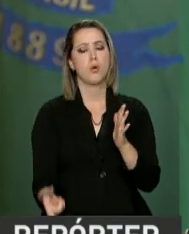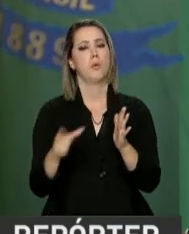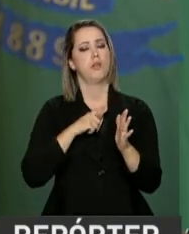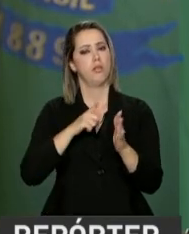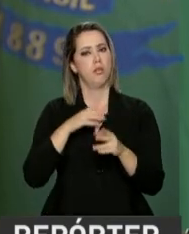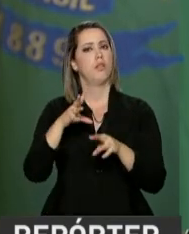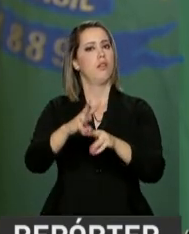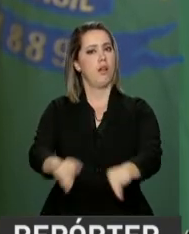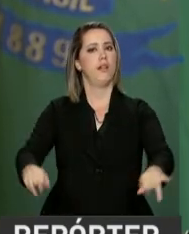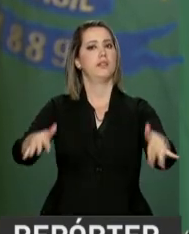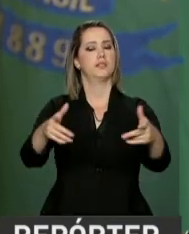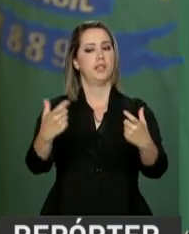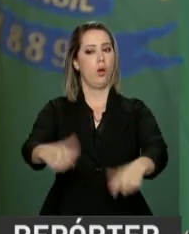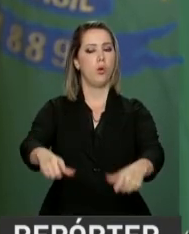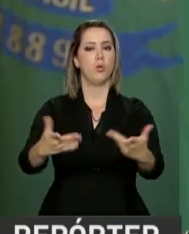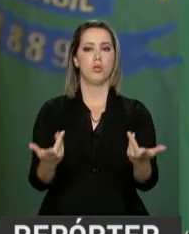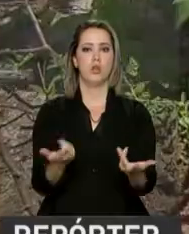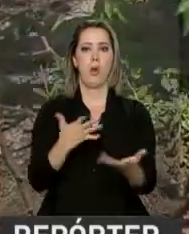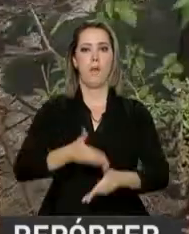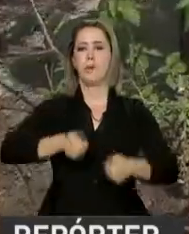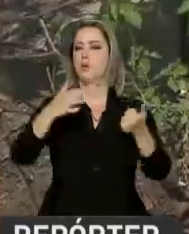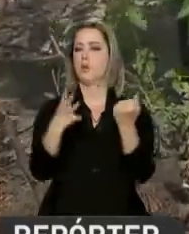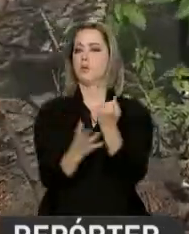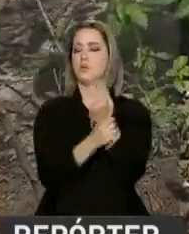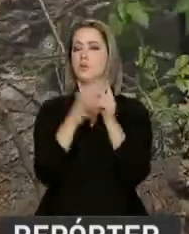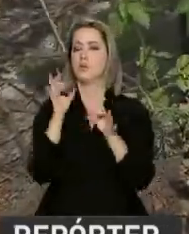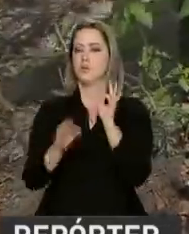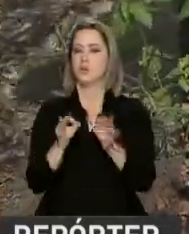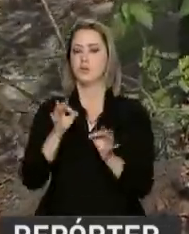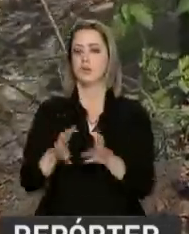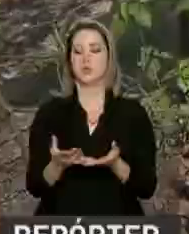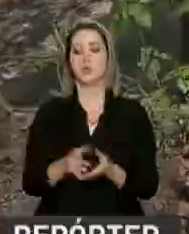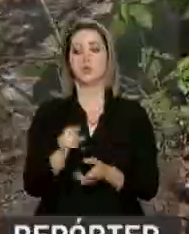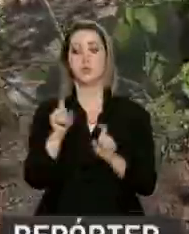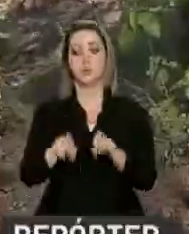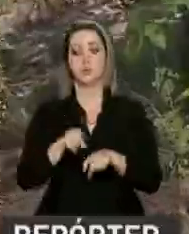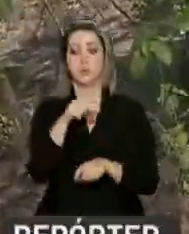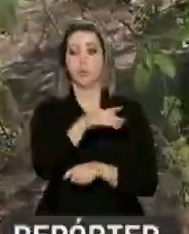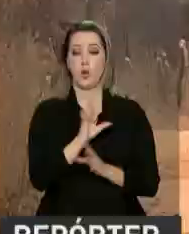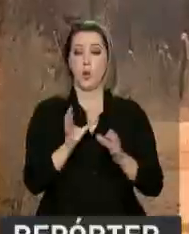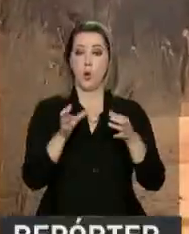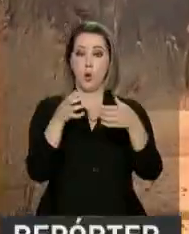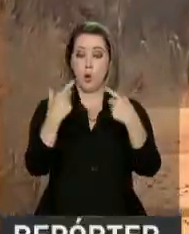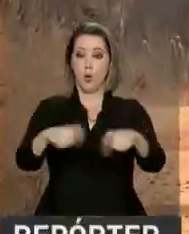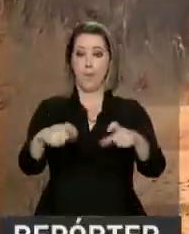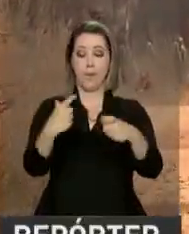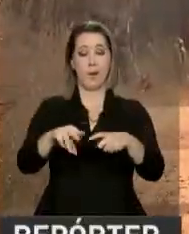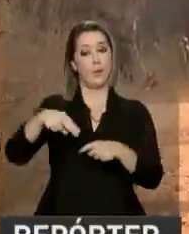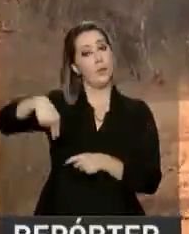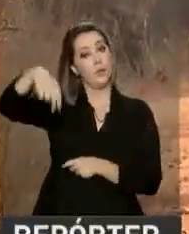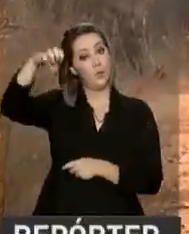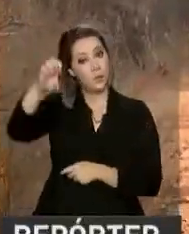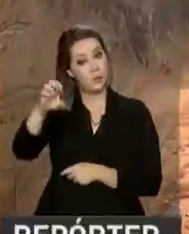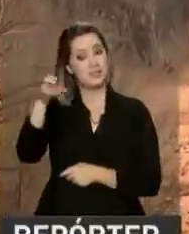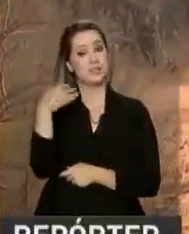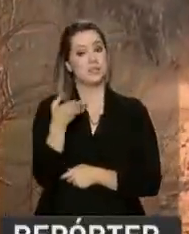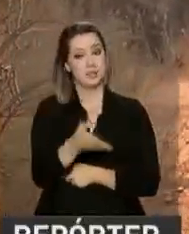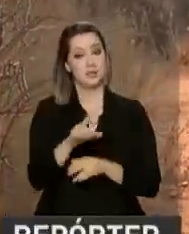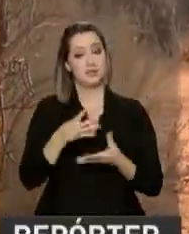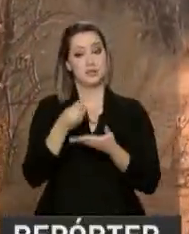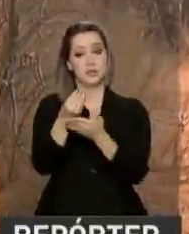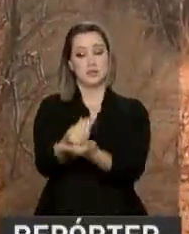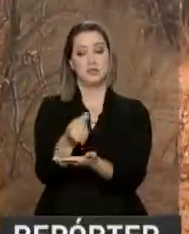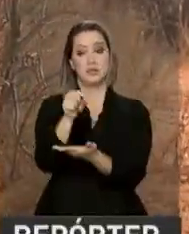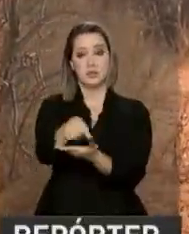aumentando a segurança jurídica no campo ea região nordeste ganhou atenção especial além do programa garantia safra que vai